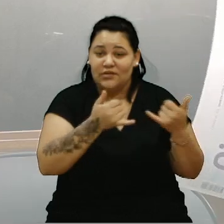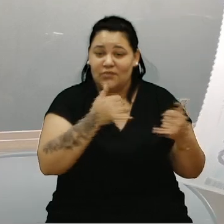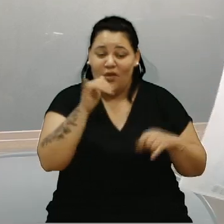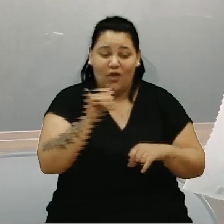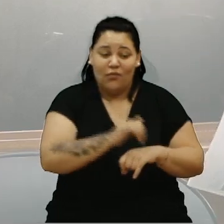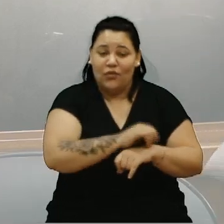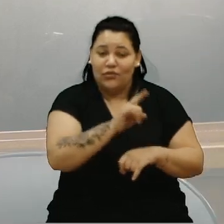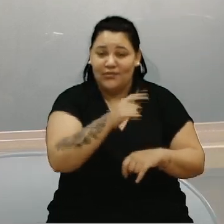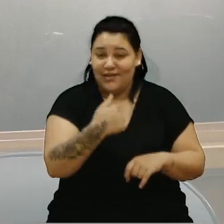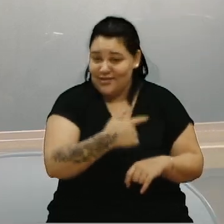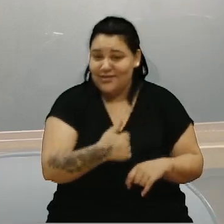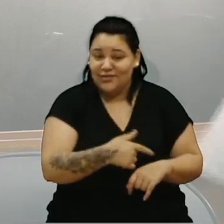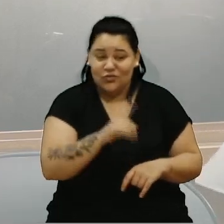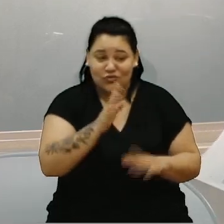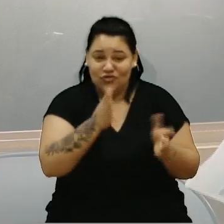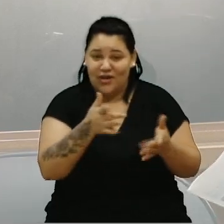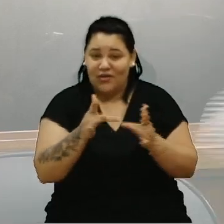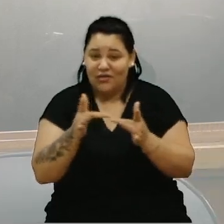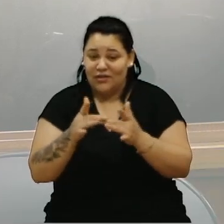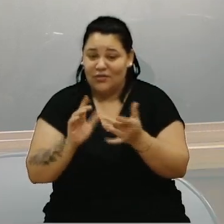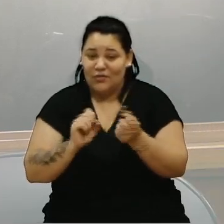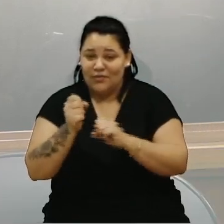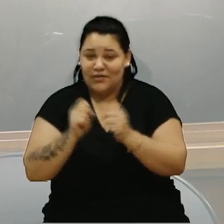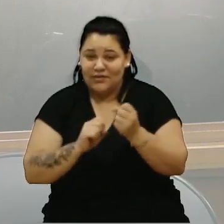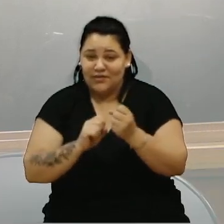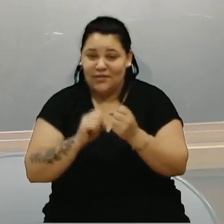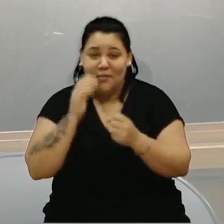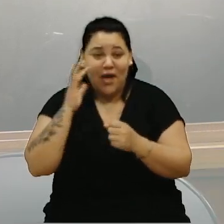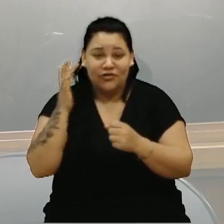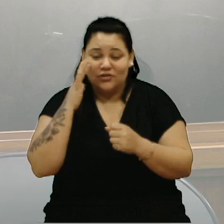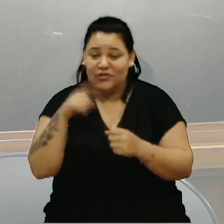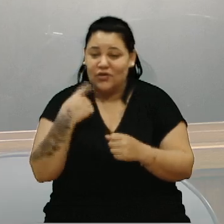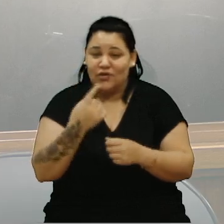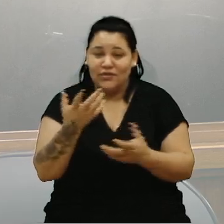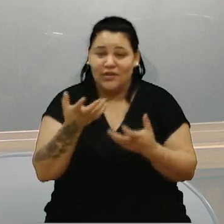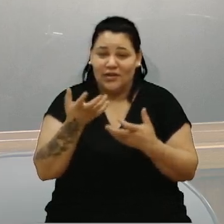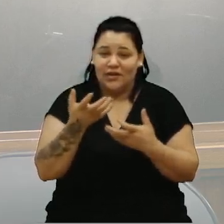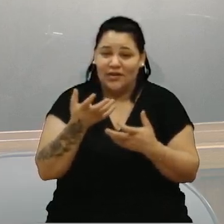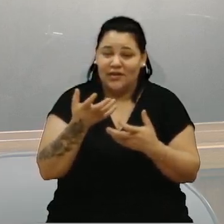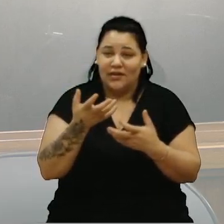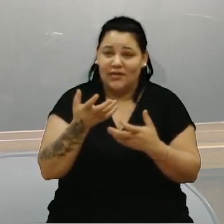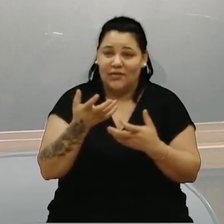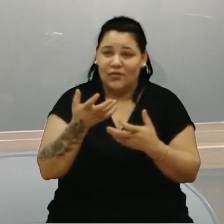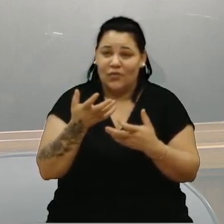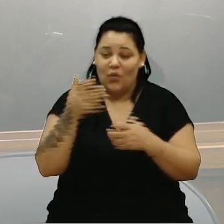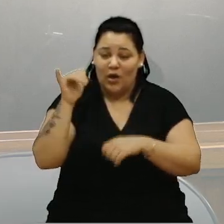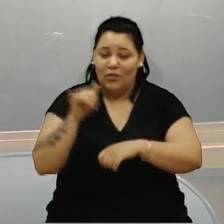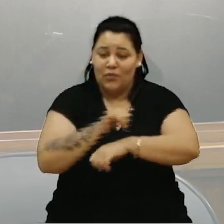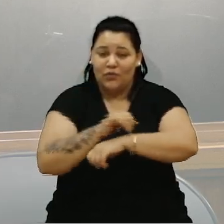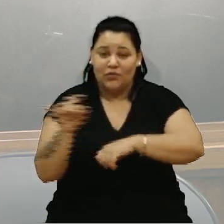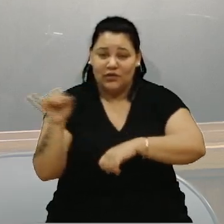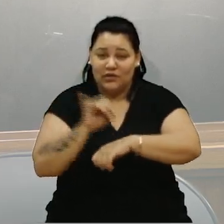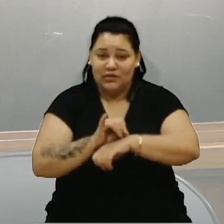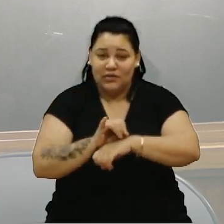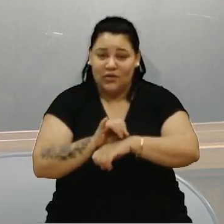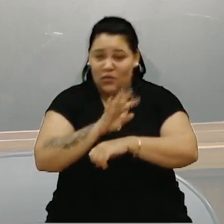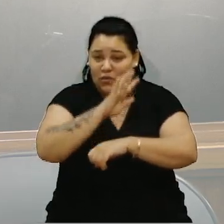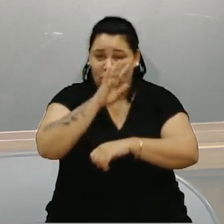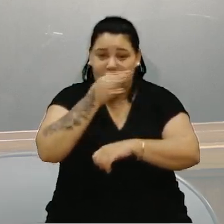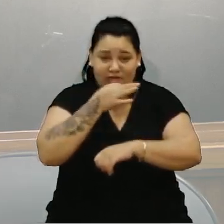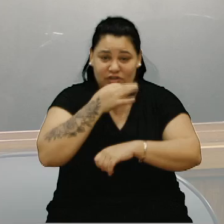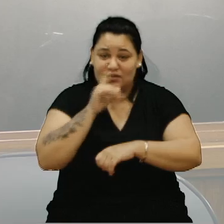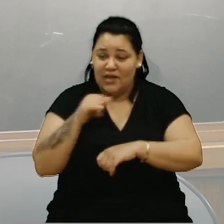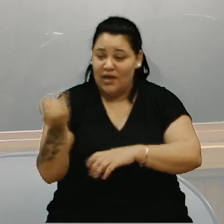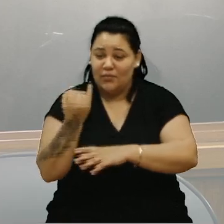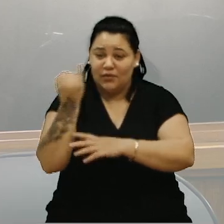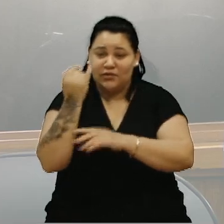né, com empresas, imagina nós querer atrair um aeroporto internacional. O município se coloca como importante nesse processo, mas